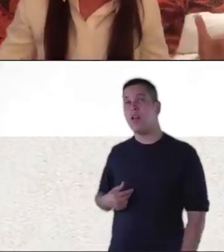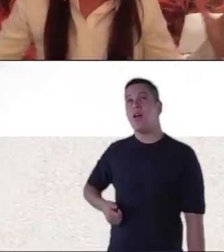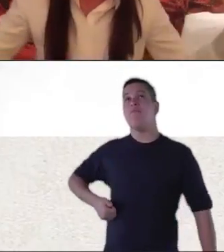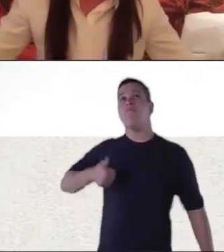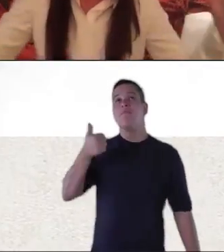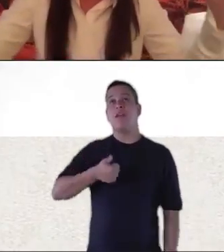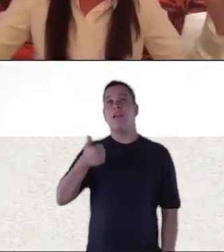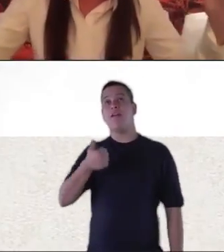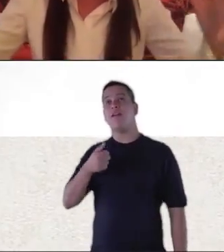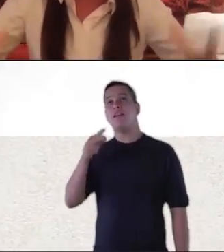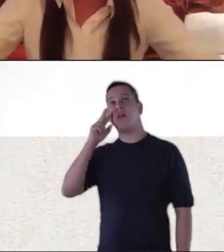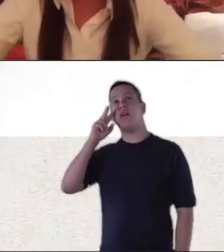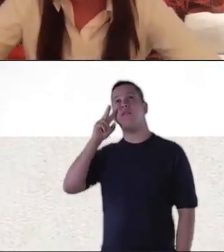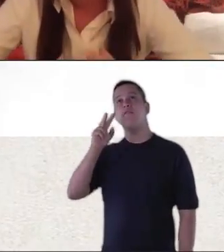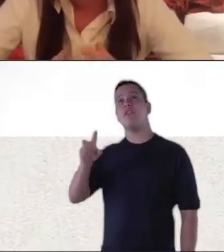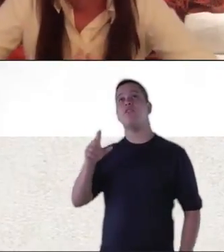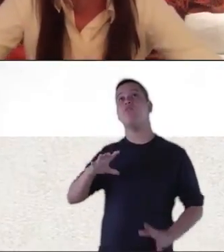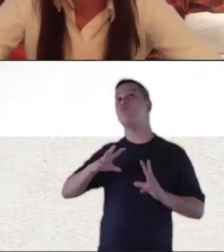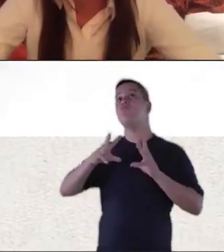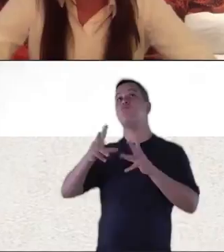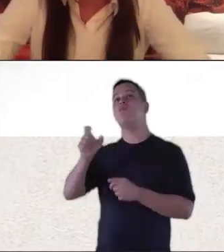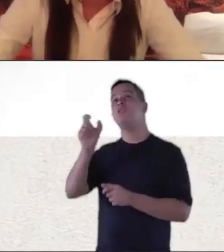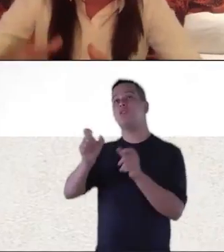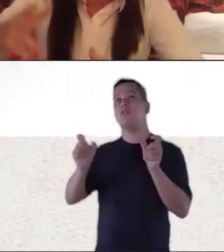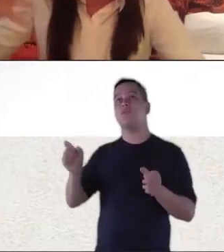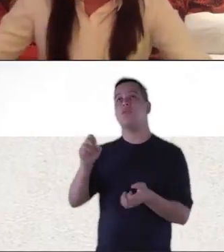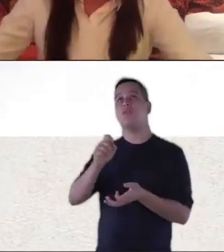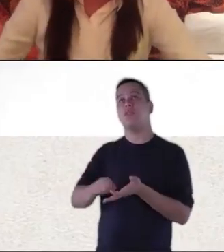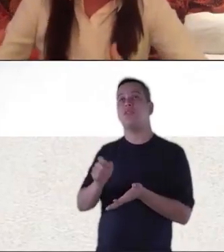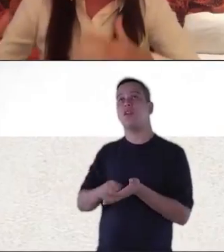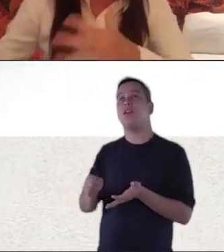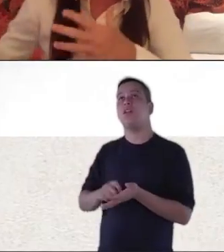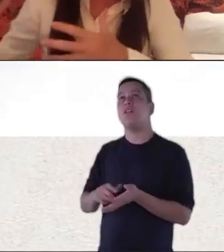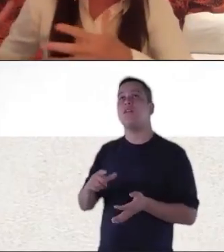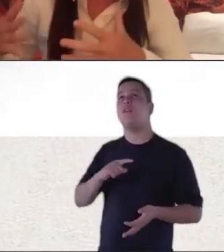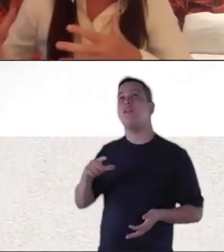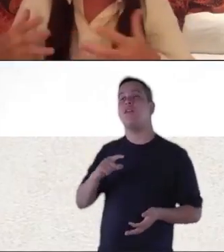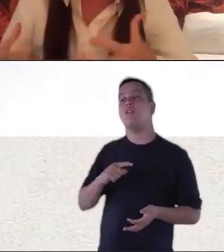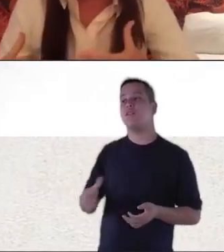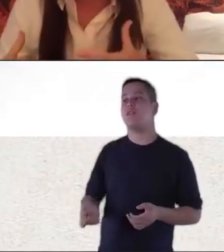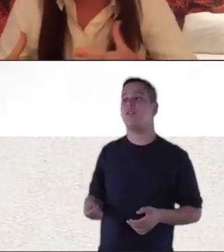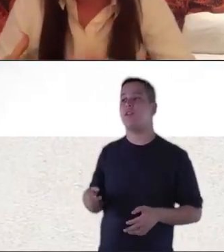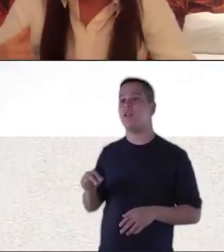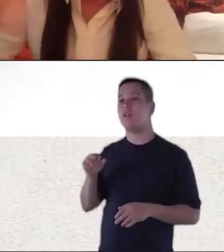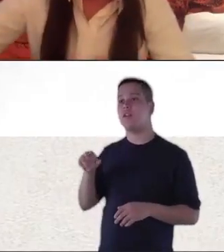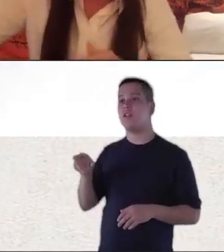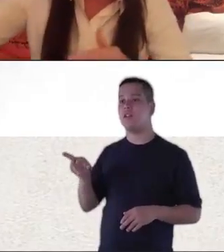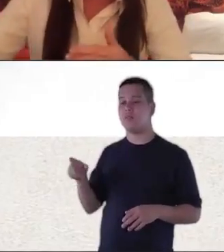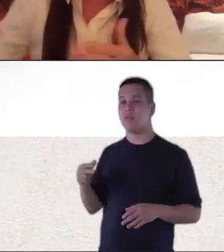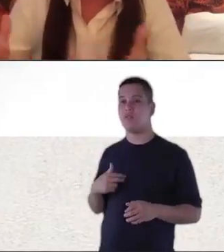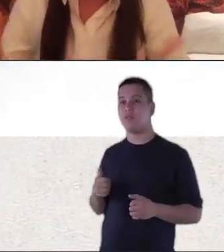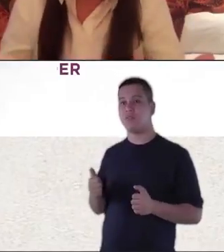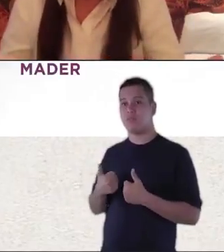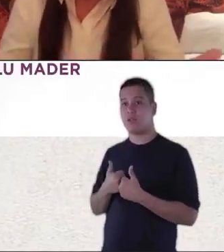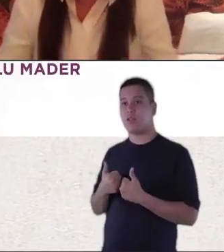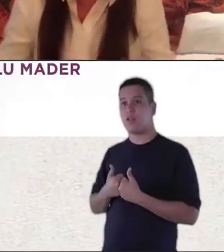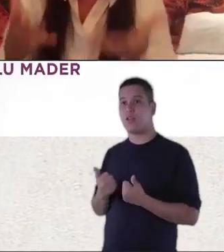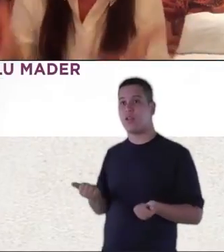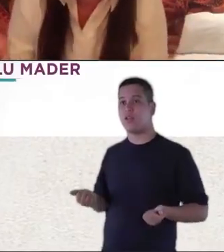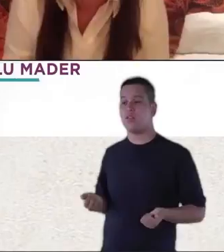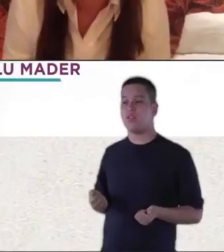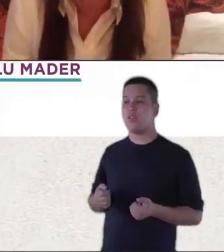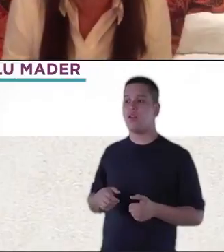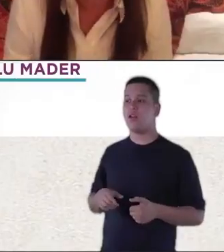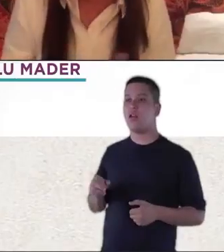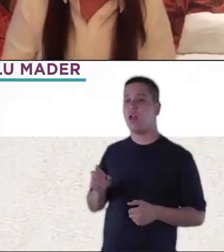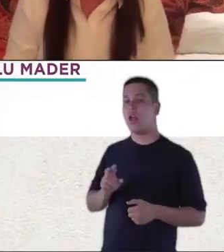contato assim, com o mundo dos escritores foi porque eu tinha primos, irmãos muito queridos. O tio deles era